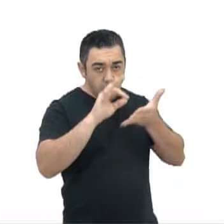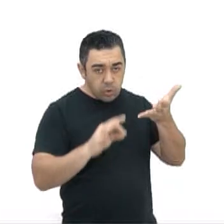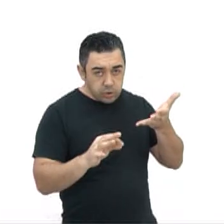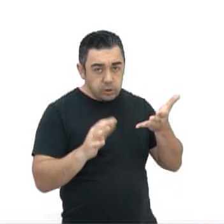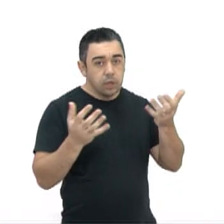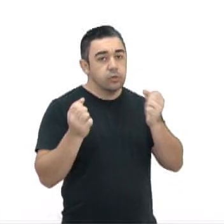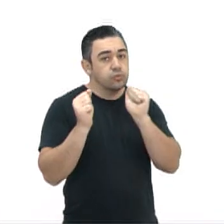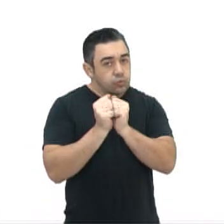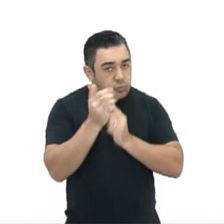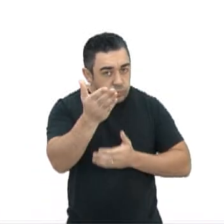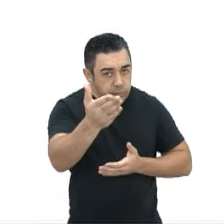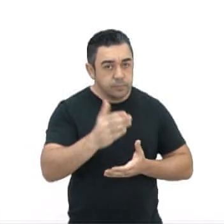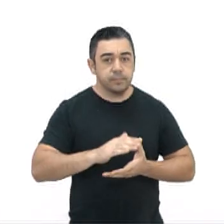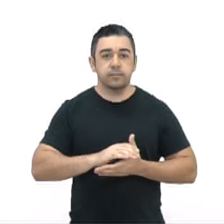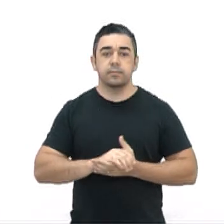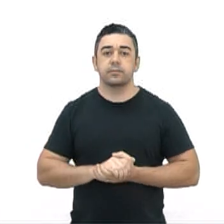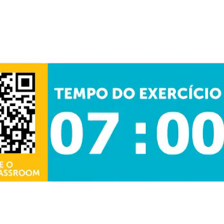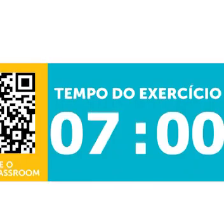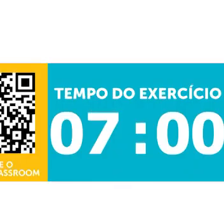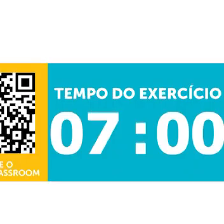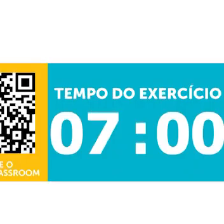corrigimos essa junto com vocês.